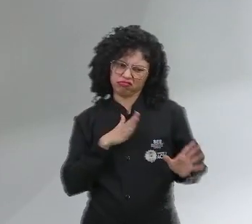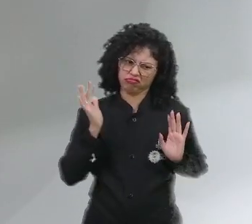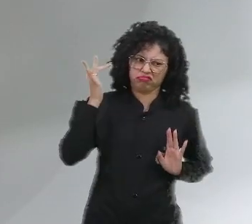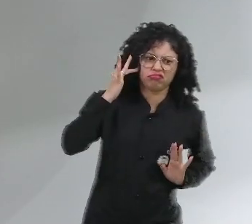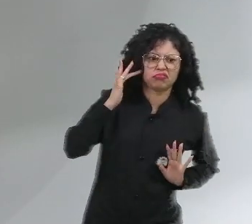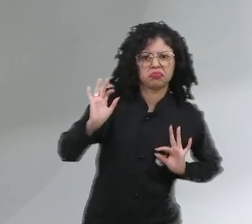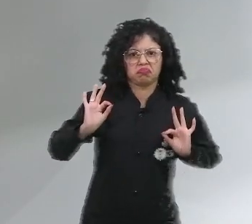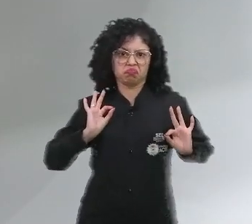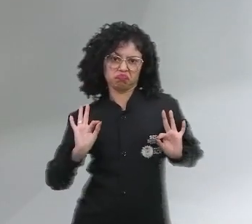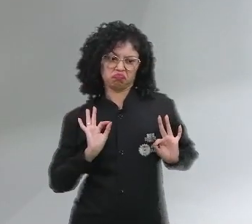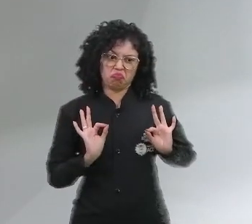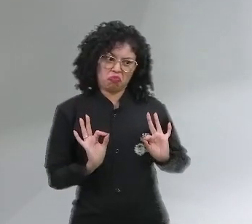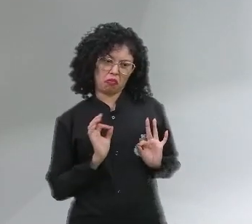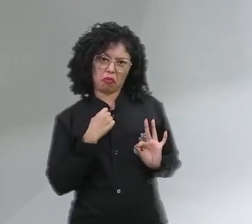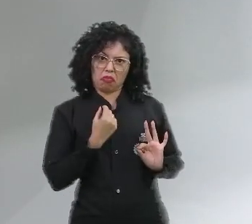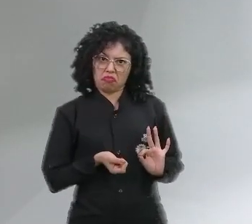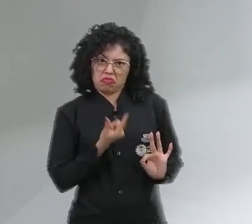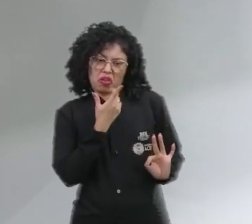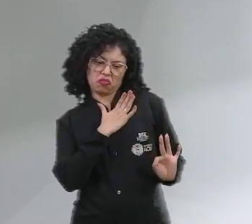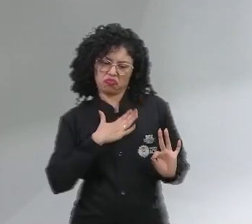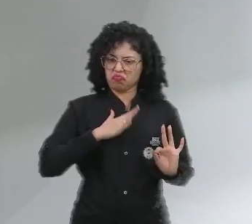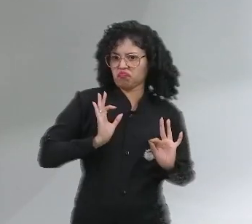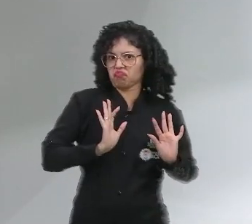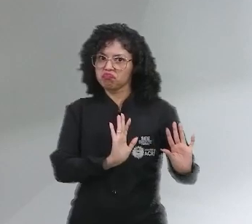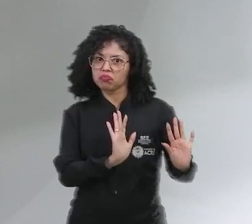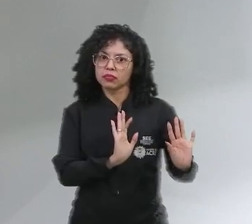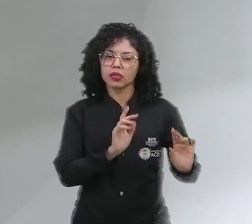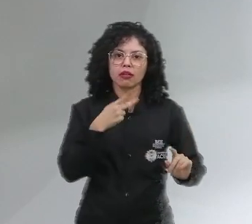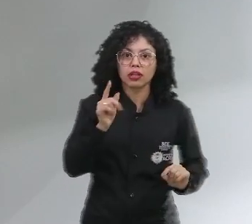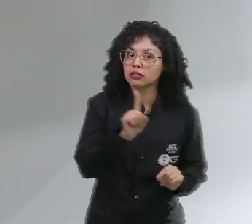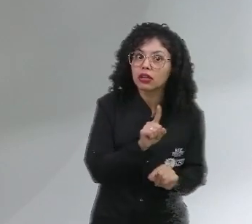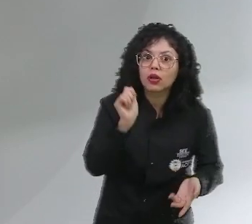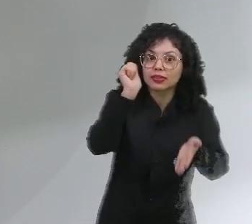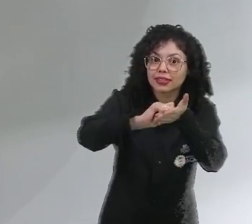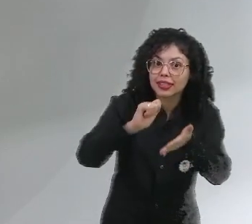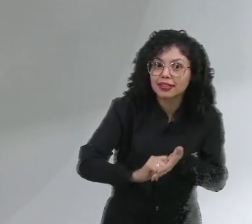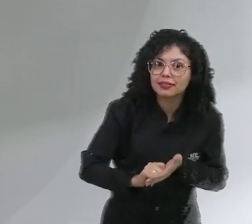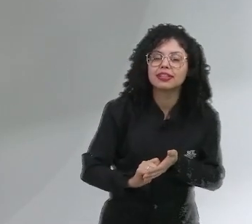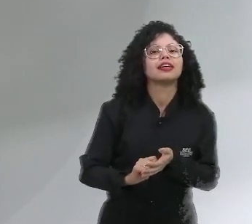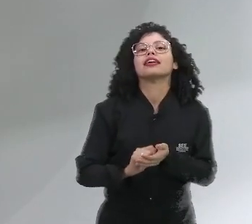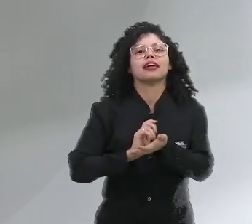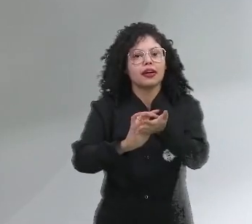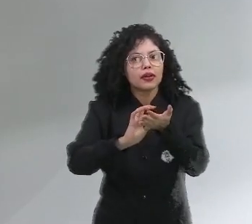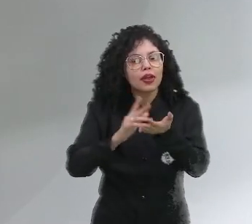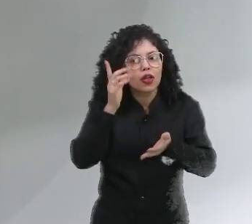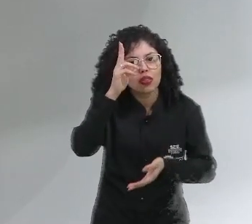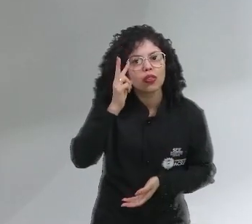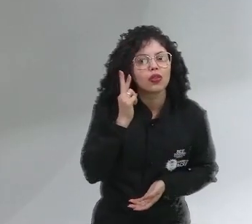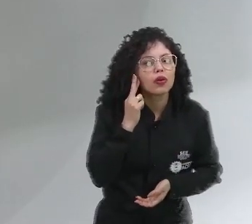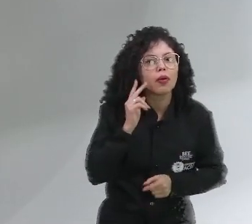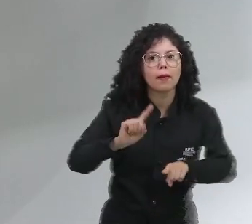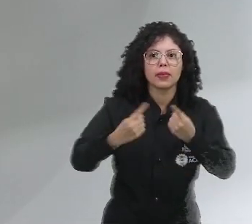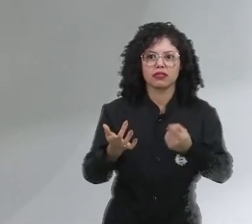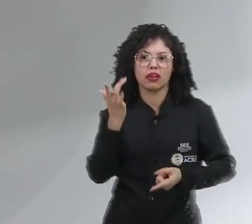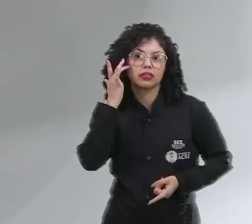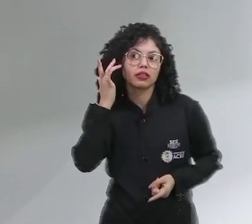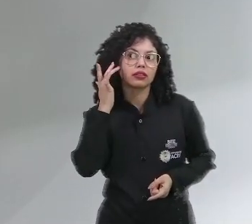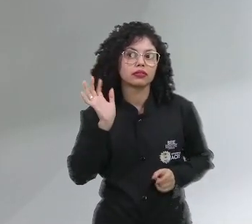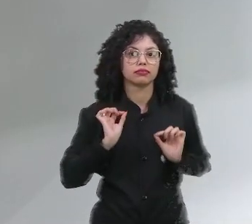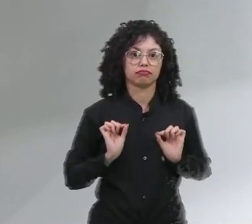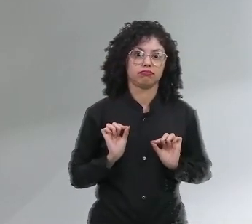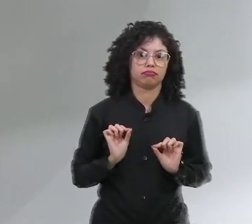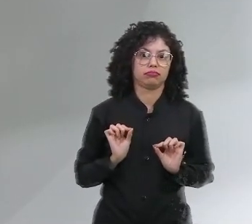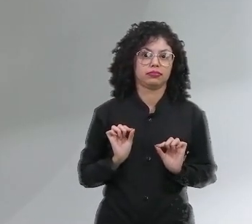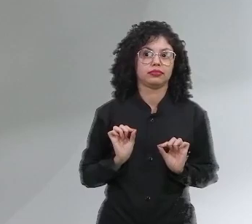achei que tu falou um tom um pouquinho, tipo, eu não gostei. Eu falei? Não, eu escrevi, eu digitei, eu estava falando normal. Mas eu